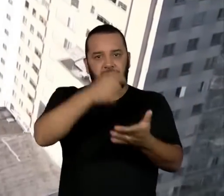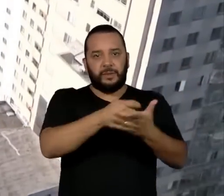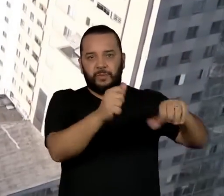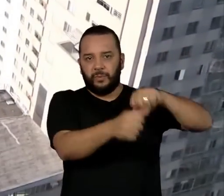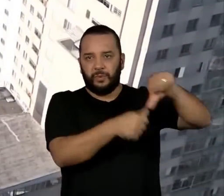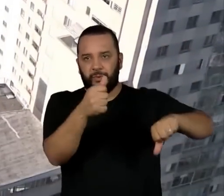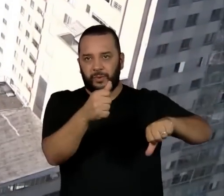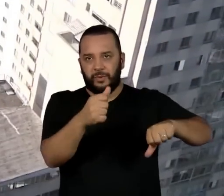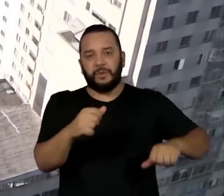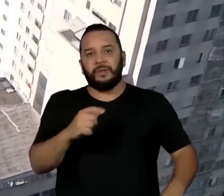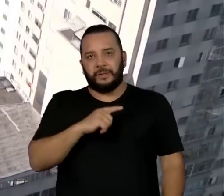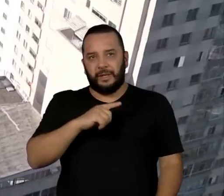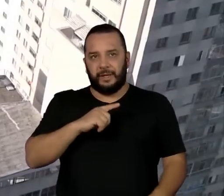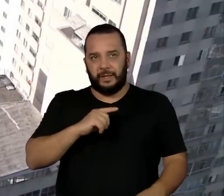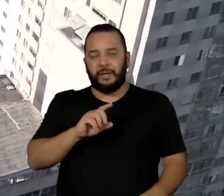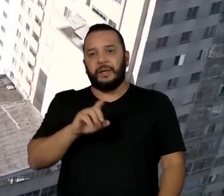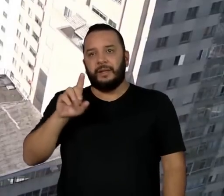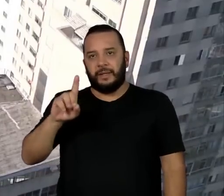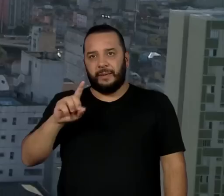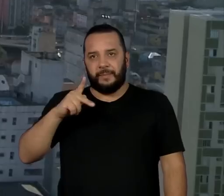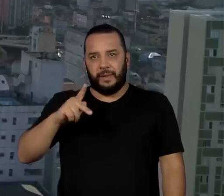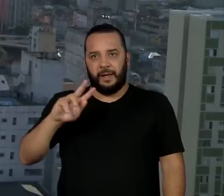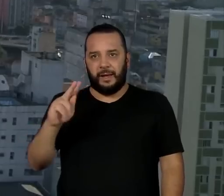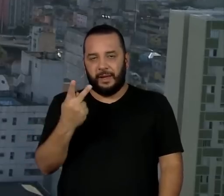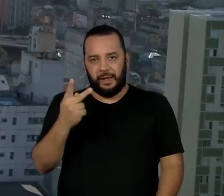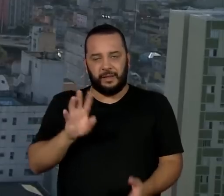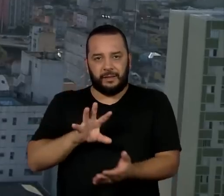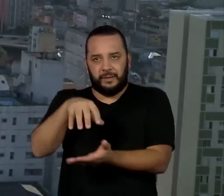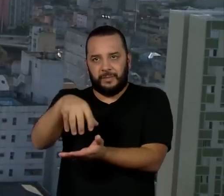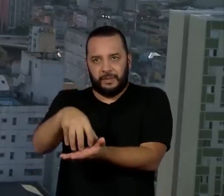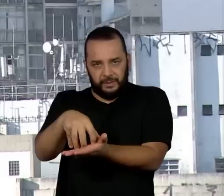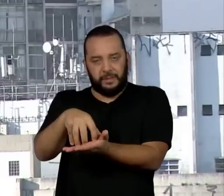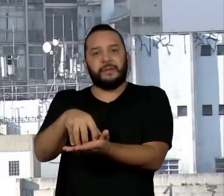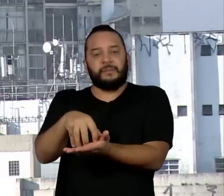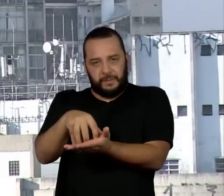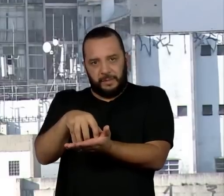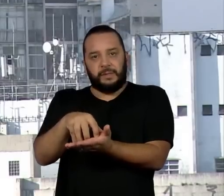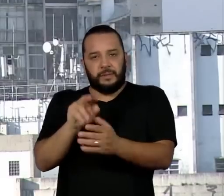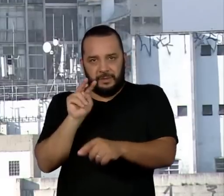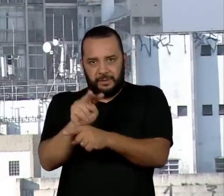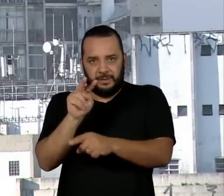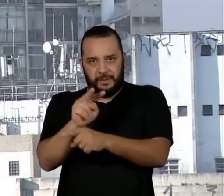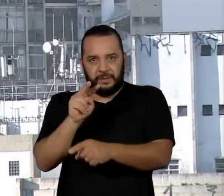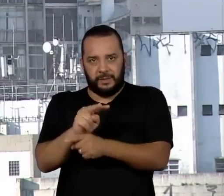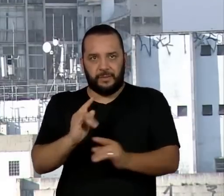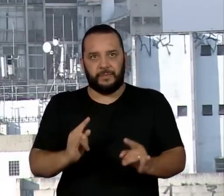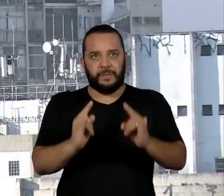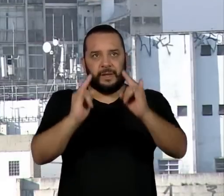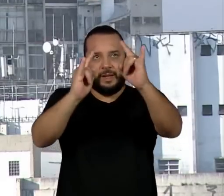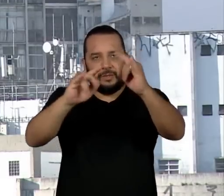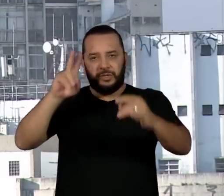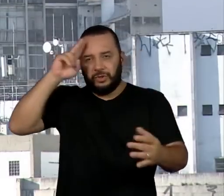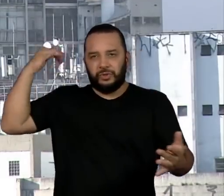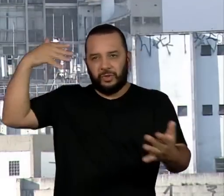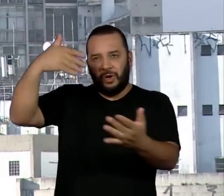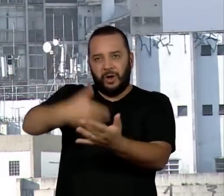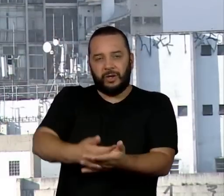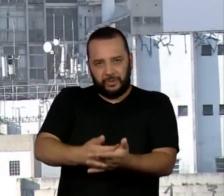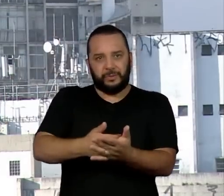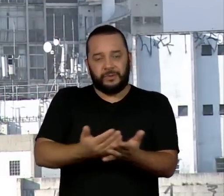nomenclatura DPH, o Departamento de Preservação dos Prédios Históricos da cidade, idealizado por Mário